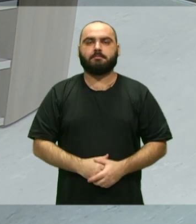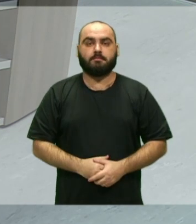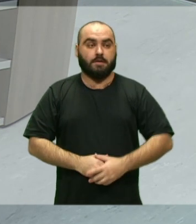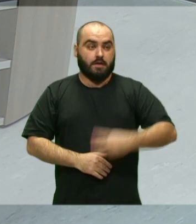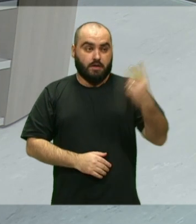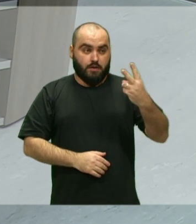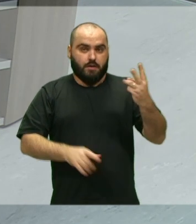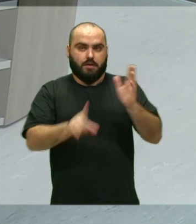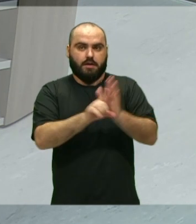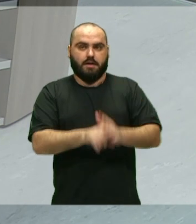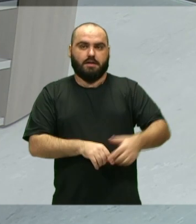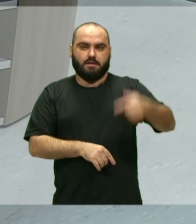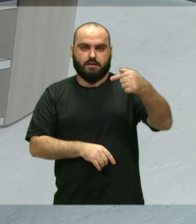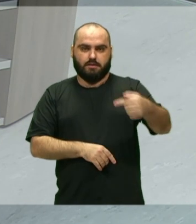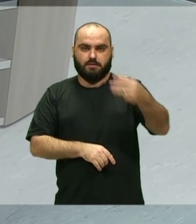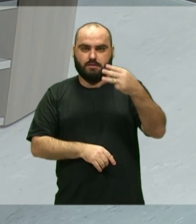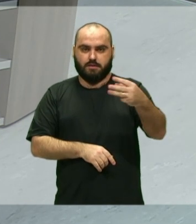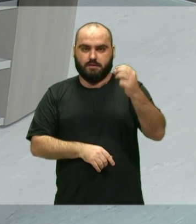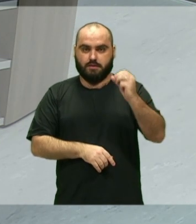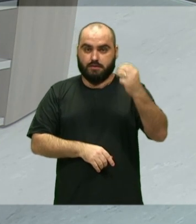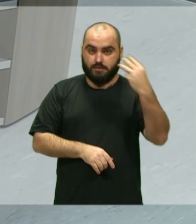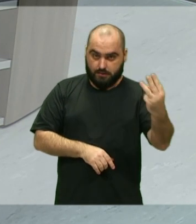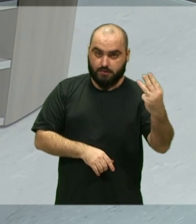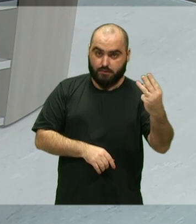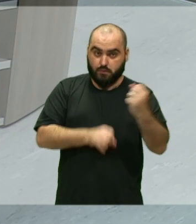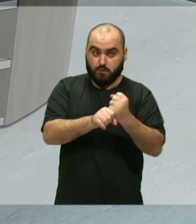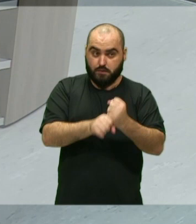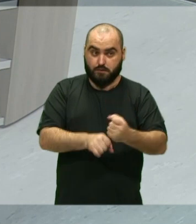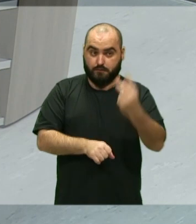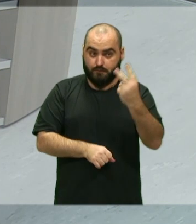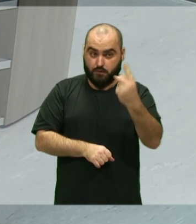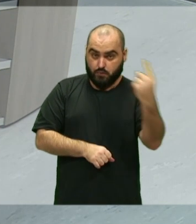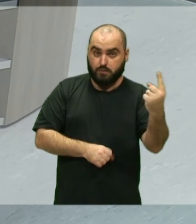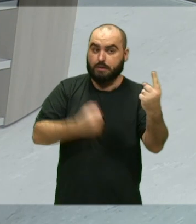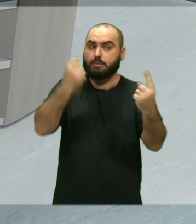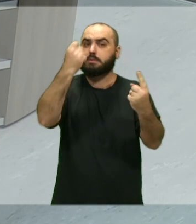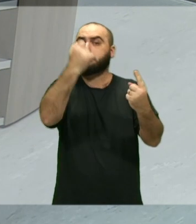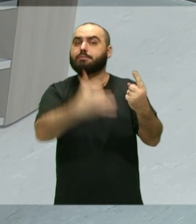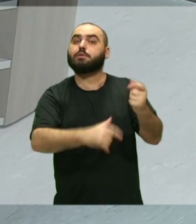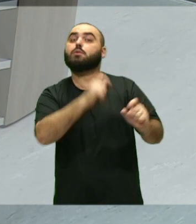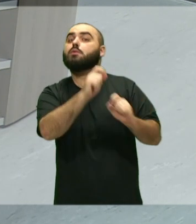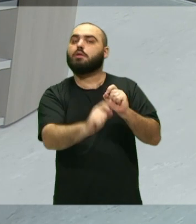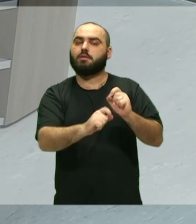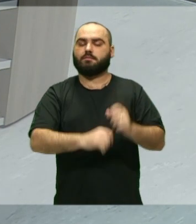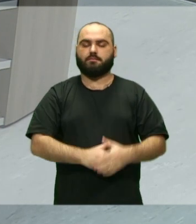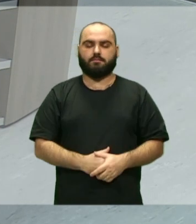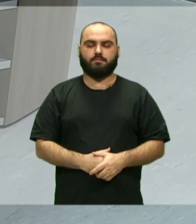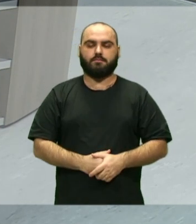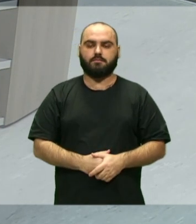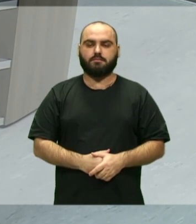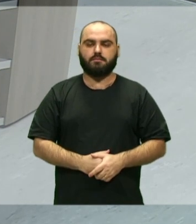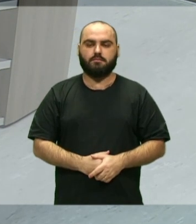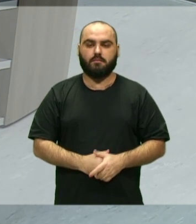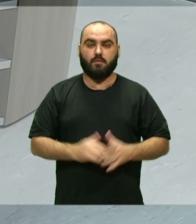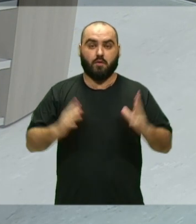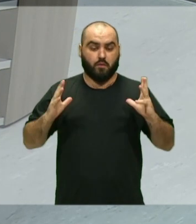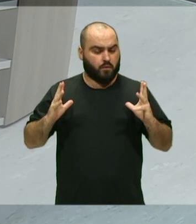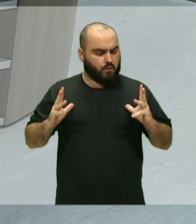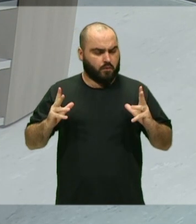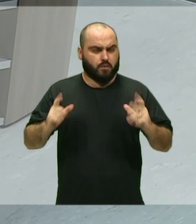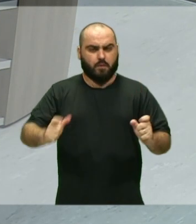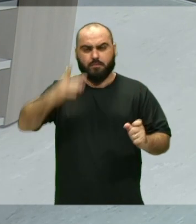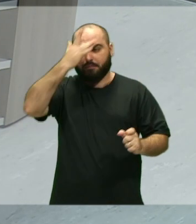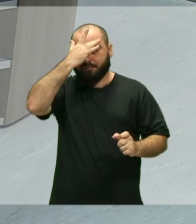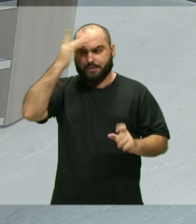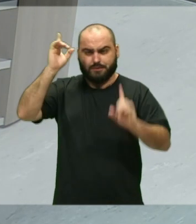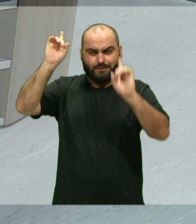Lei 7.303 de 21, diz que todo o cão, pessoa com